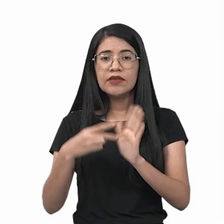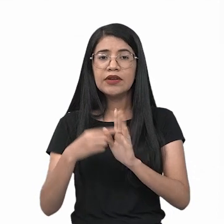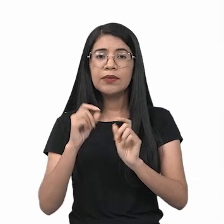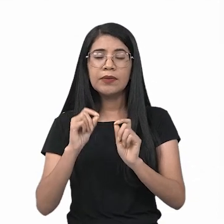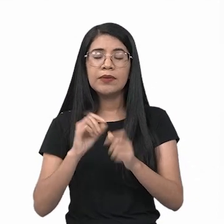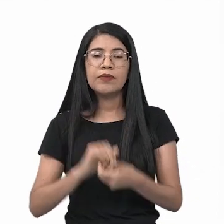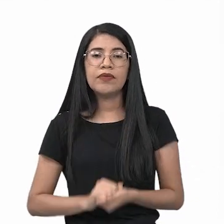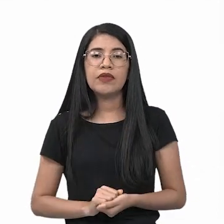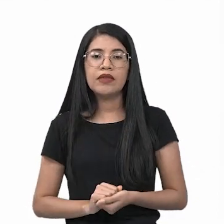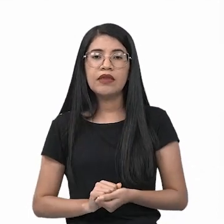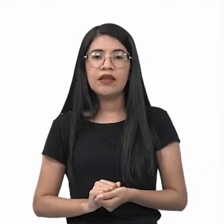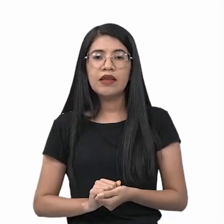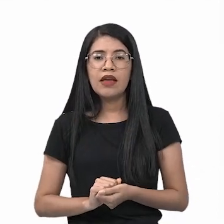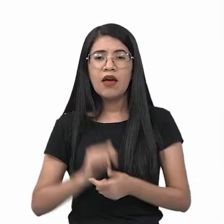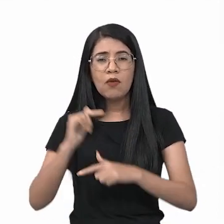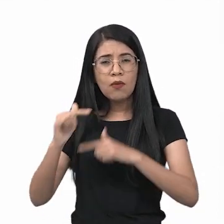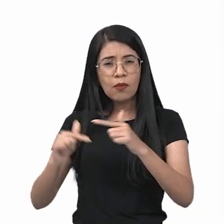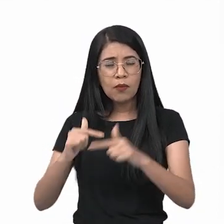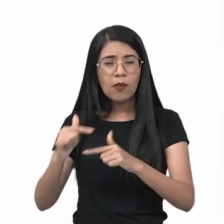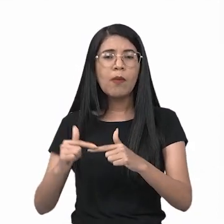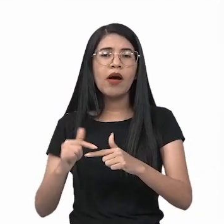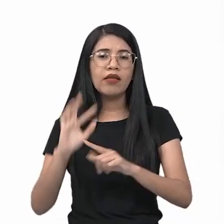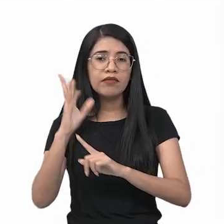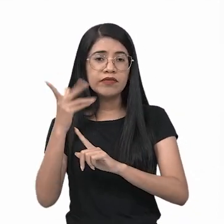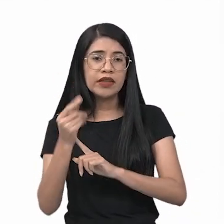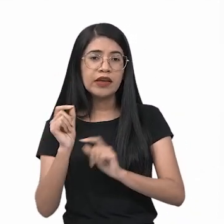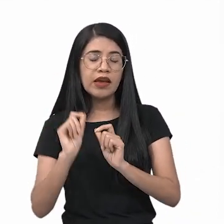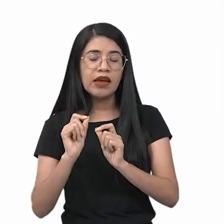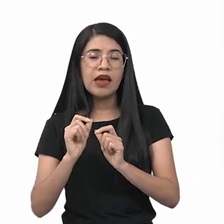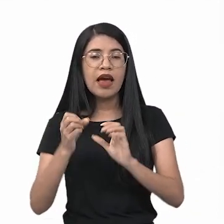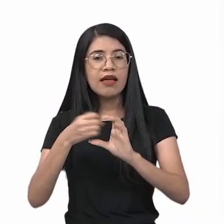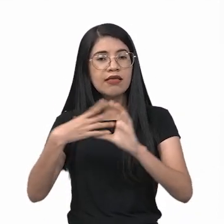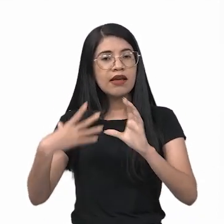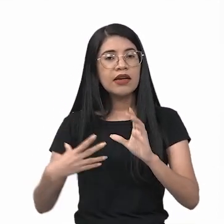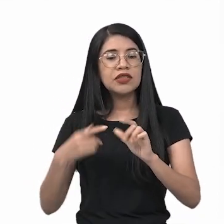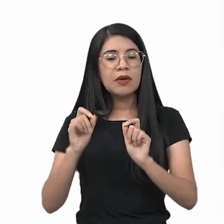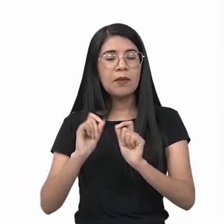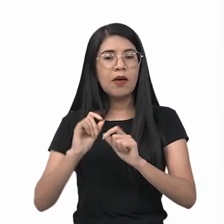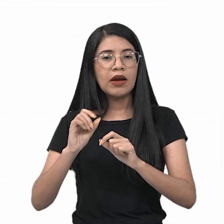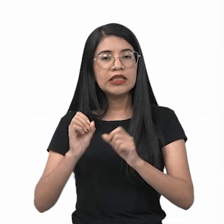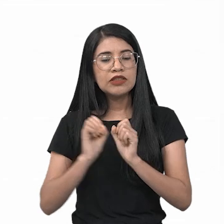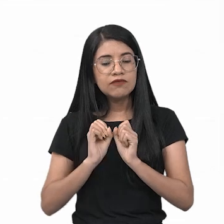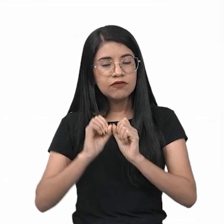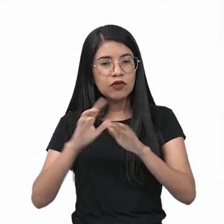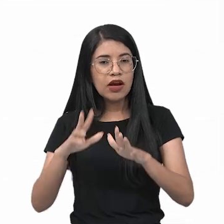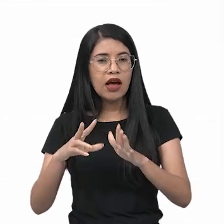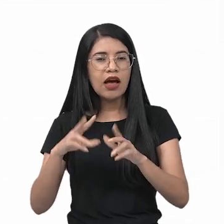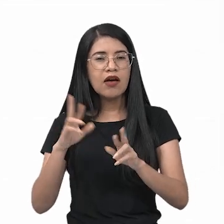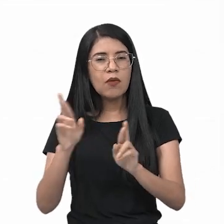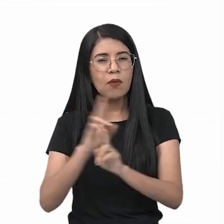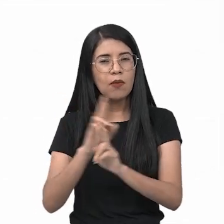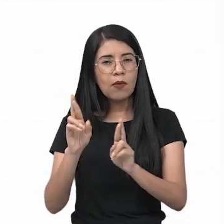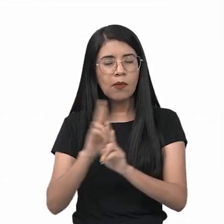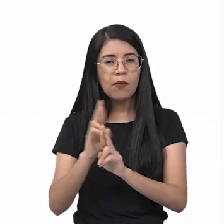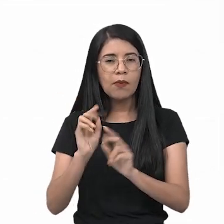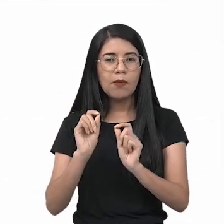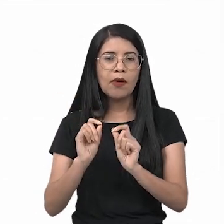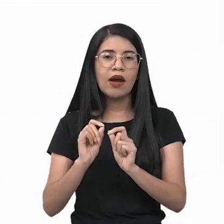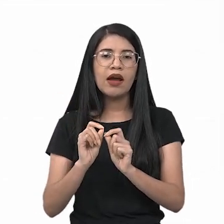movimento artístico que se caracteriza pela reprodução de temas relacionados ao